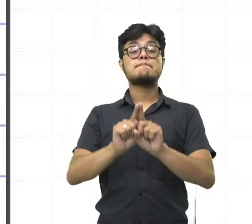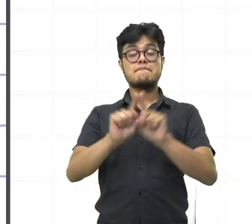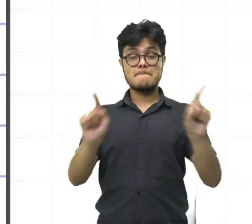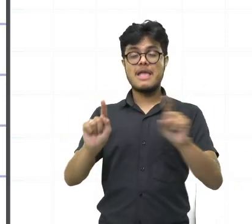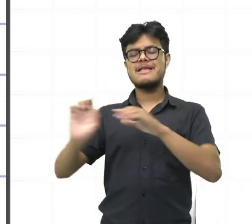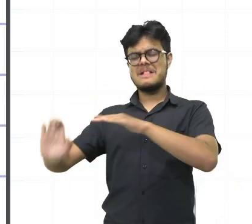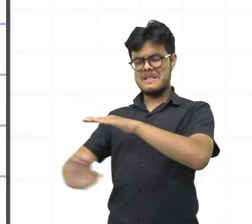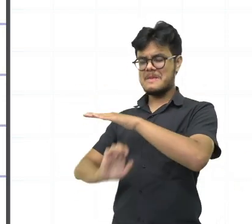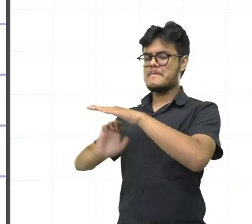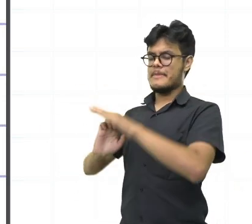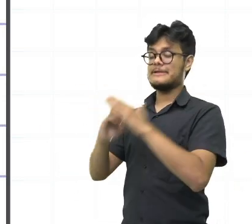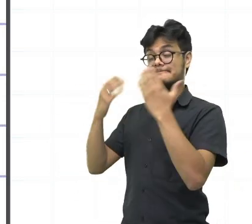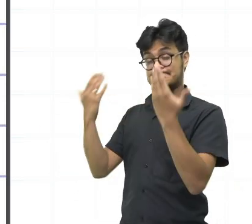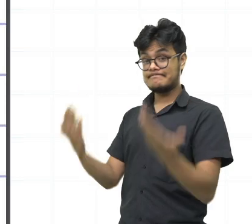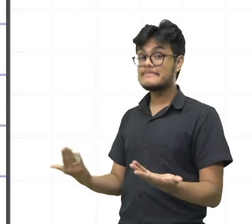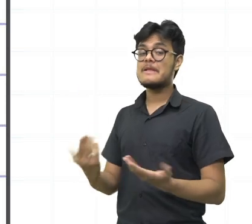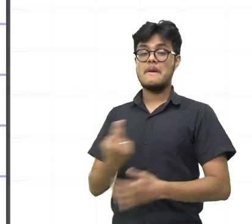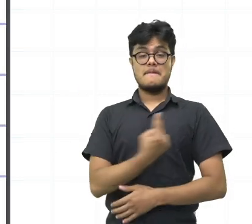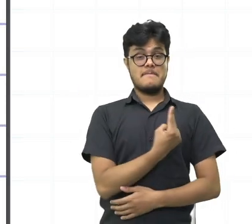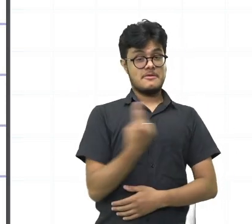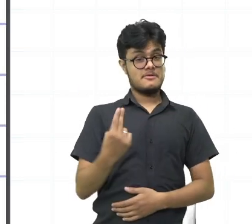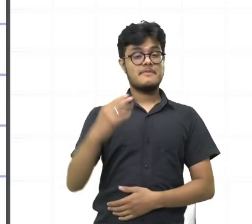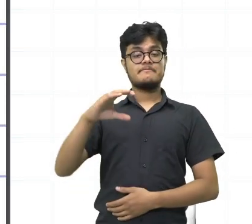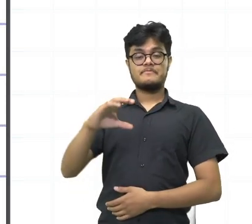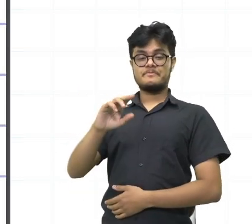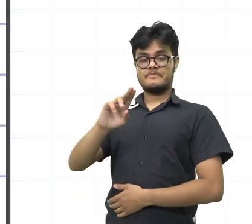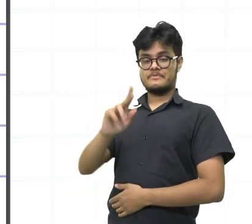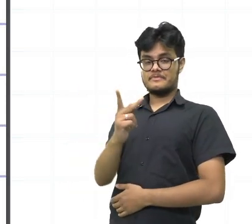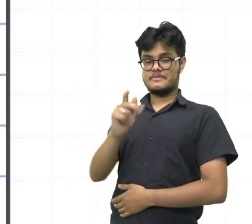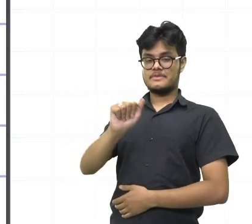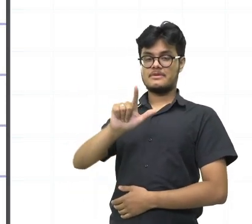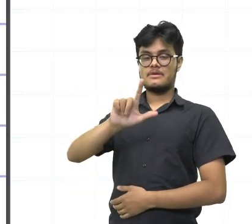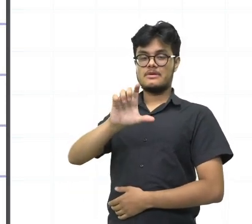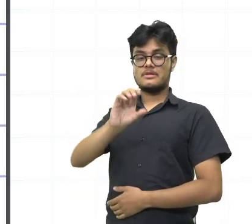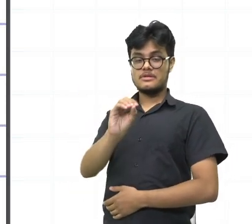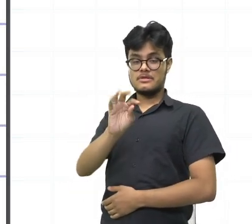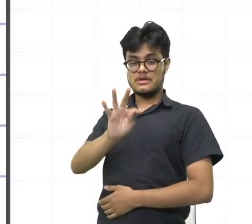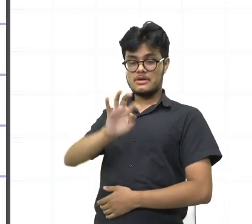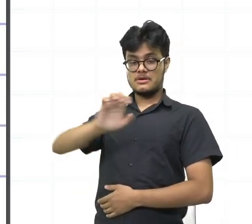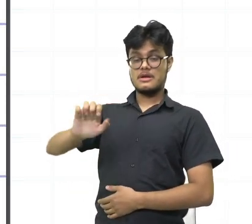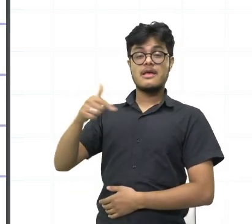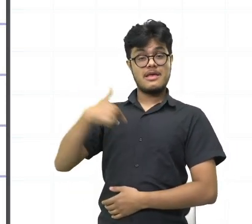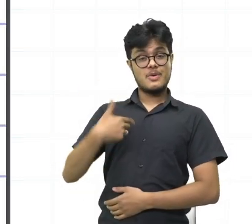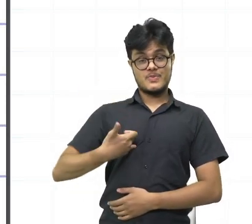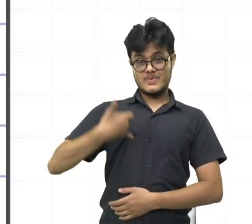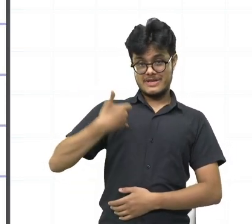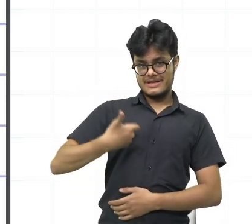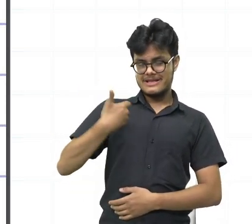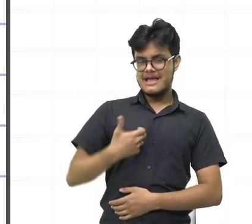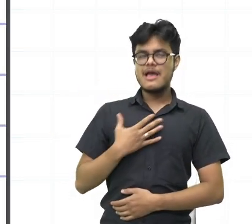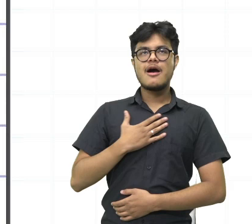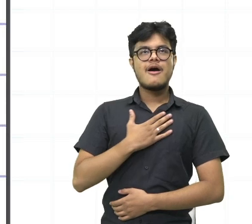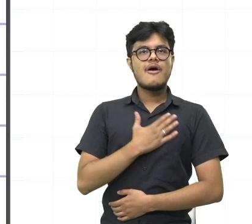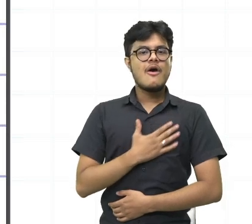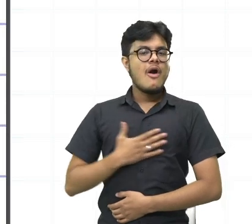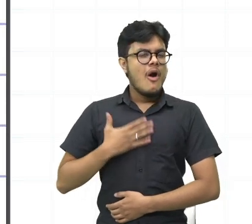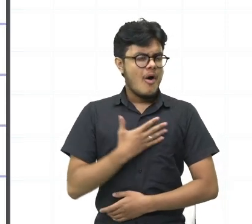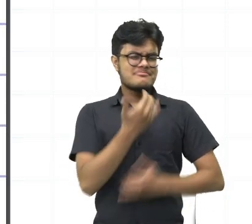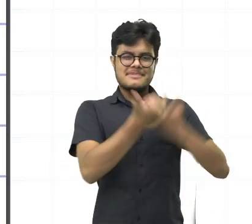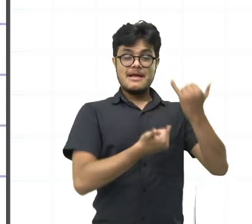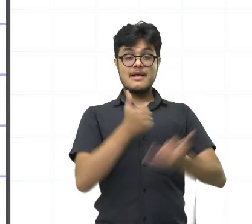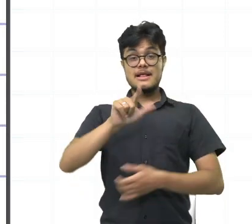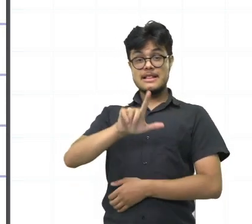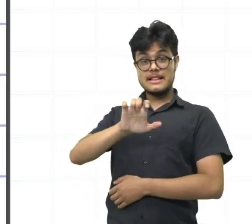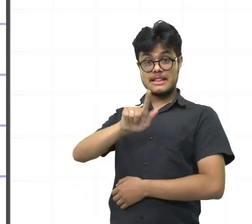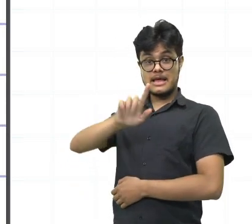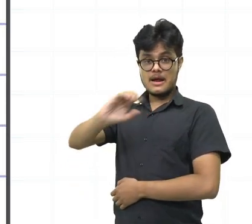empresa Lego, meu nome é Charlotte, eu tenho 7 anos e eu amo Lego. Mas eu